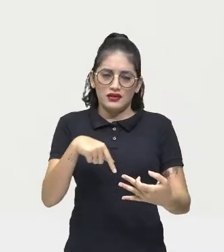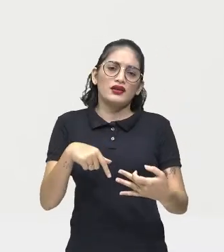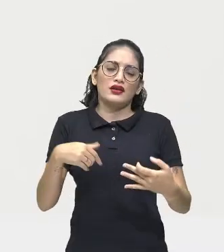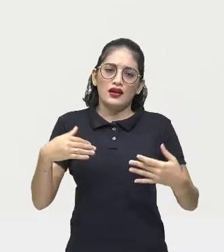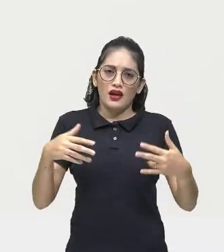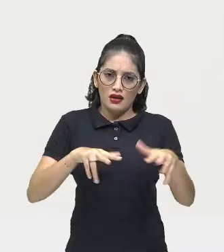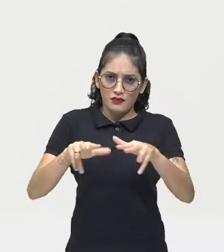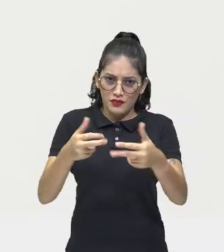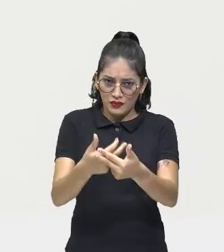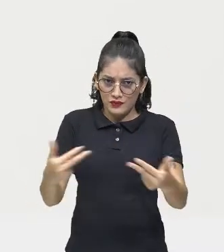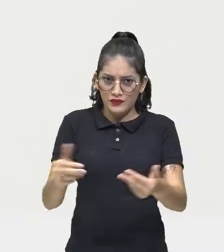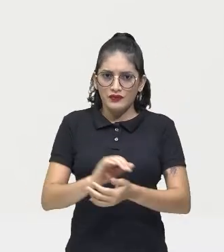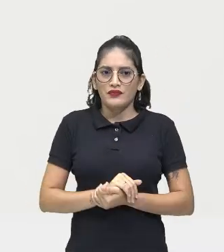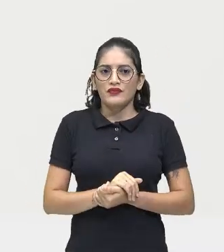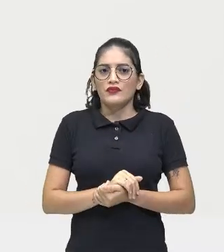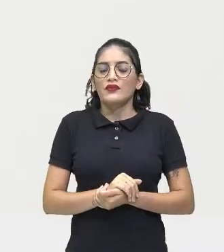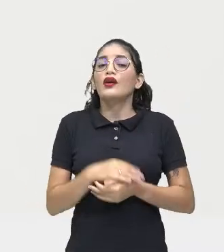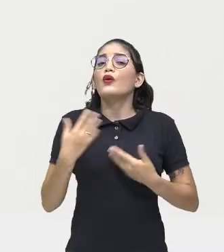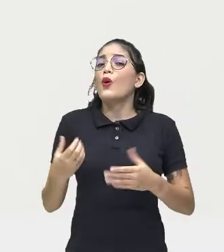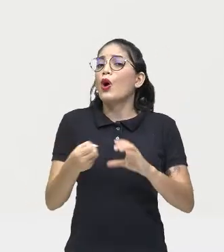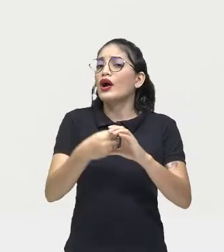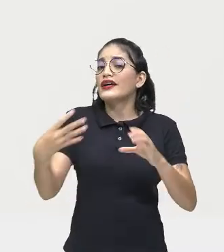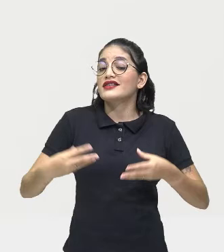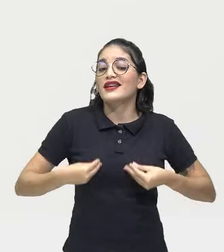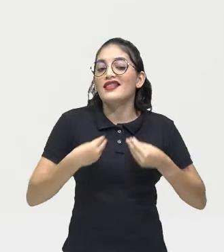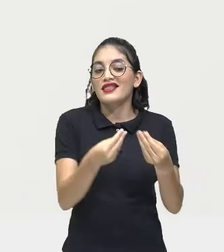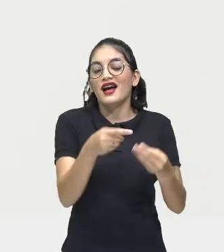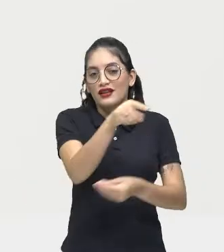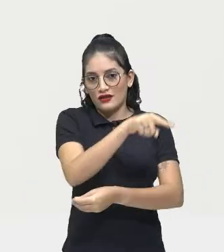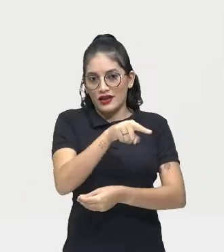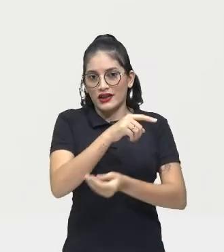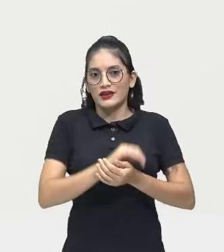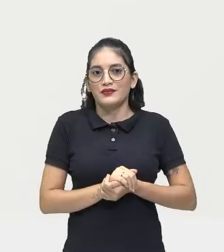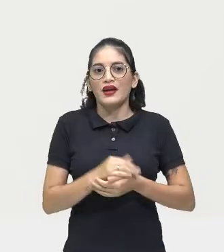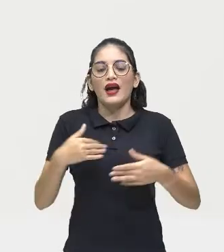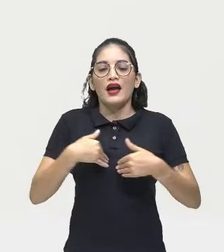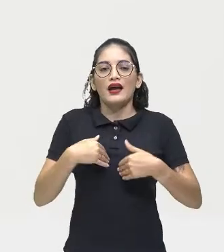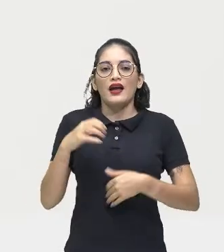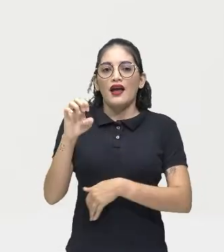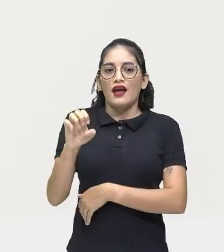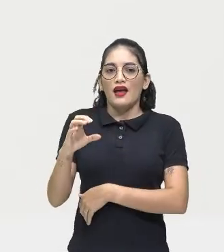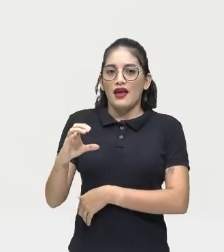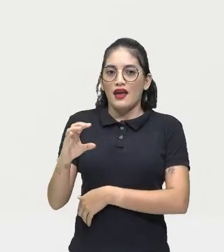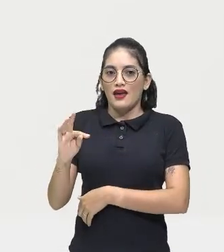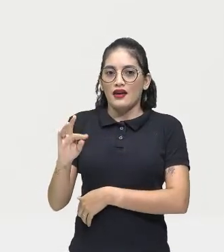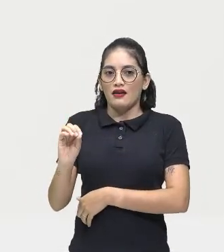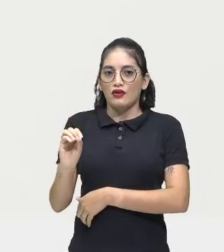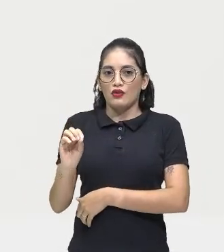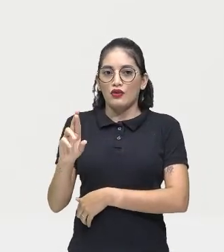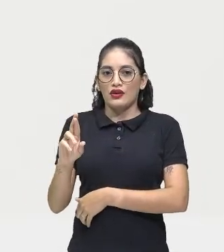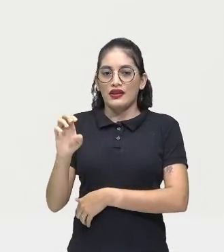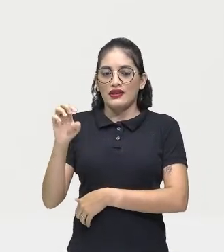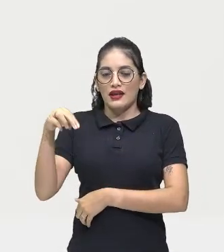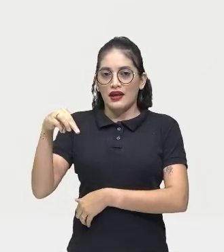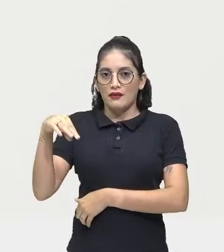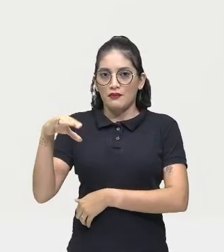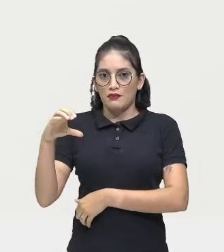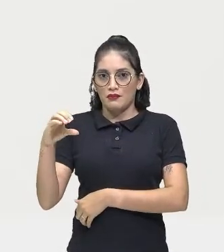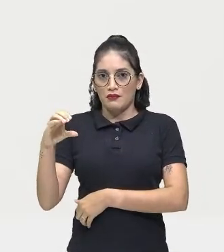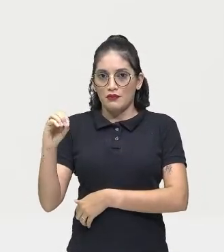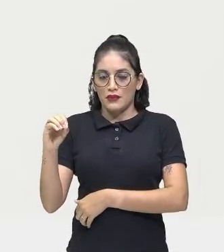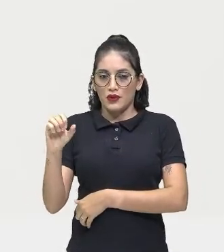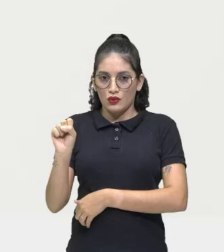que característica nova é atribuída a esses anfíbios? São animais ectotérmicos, olha só.